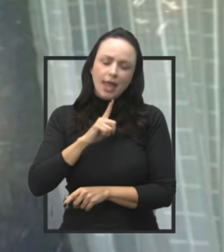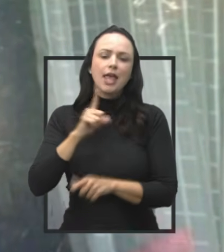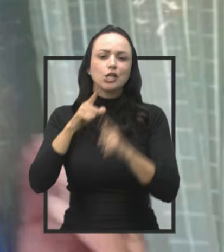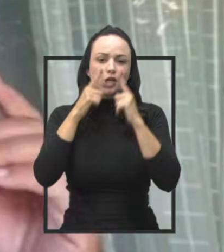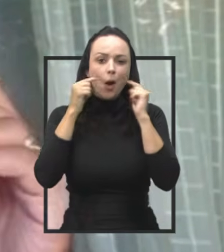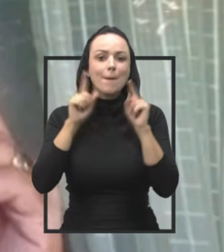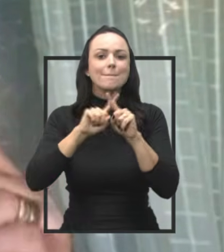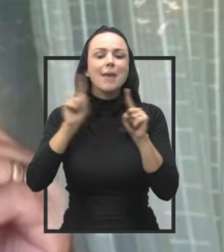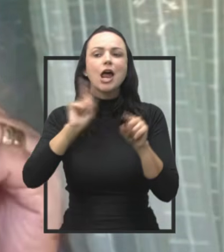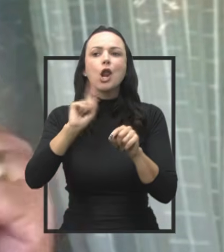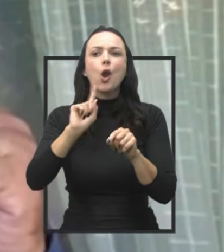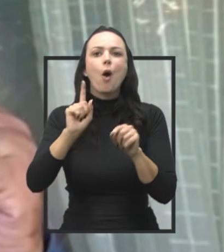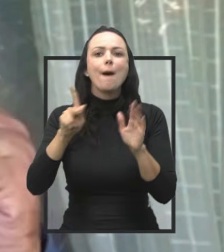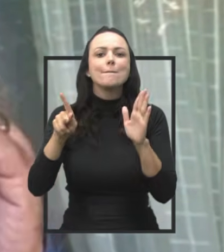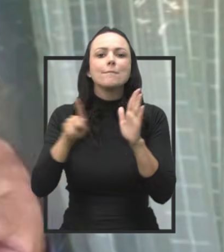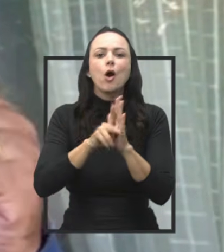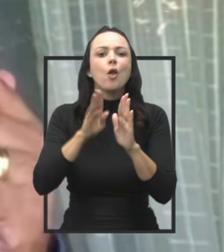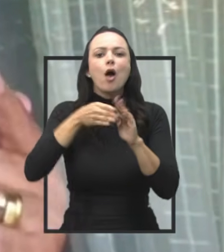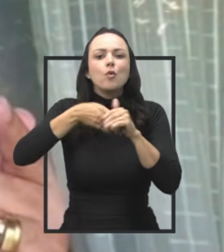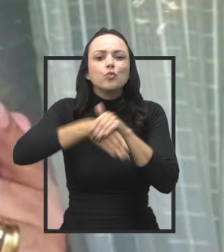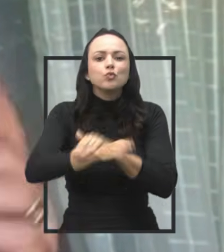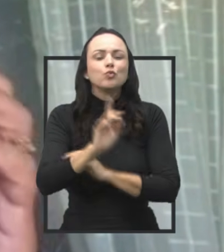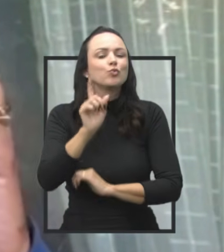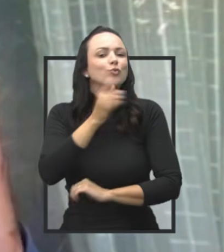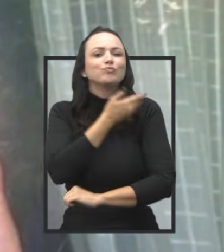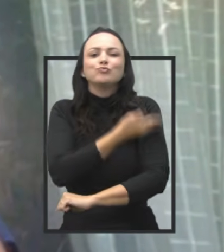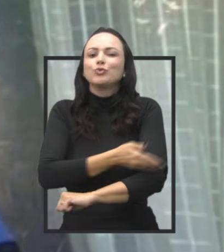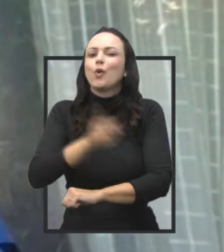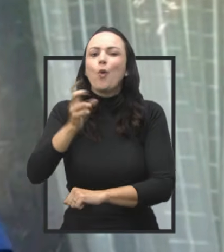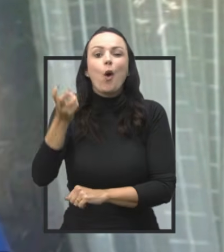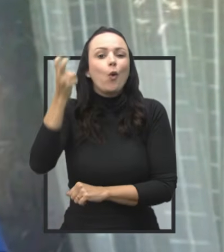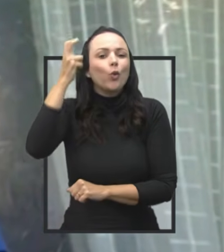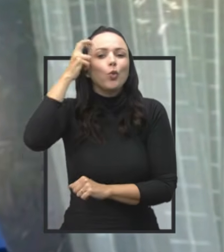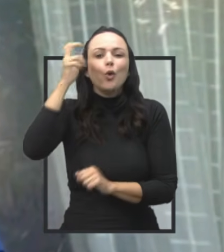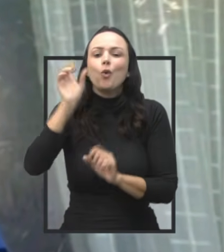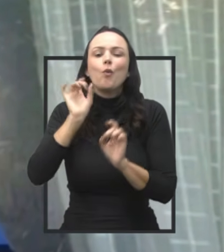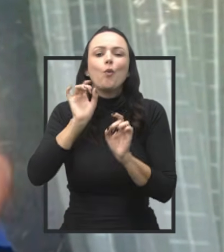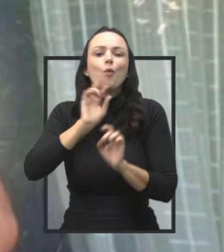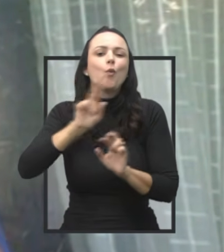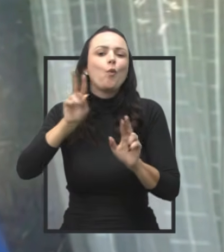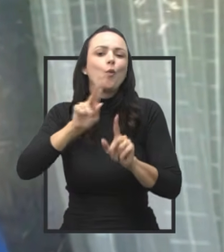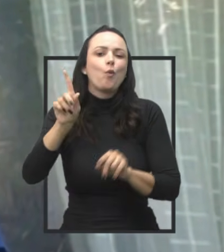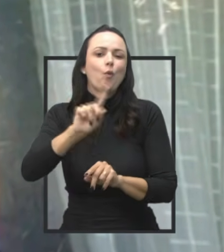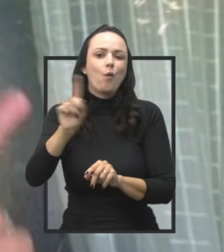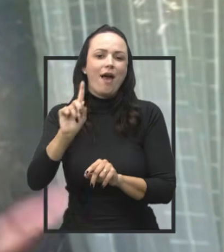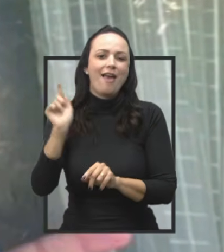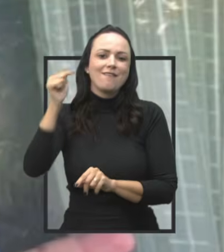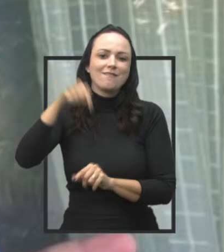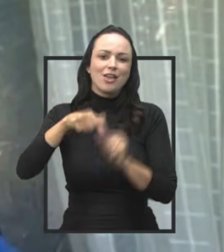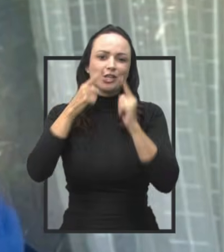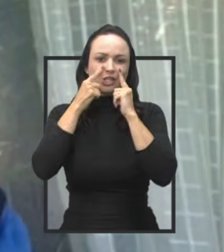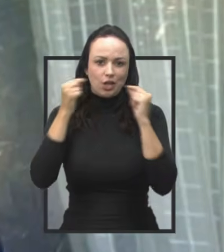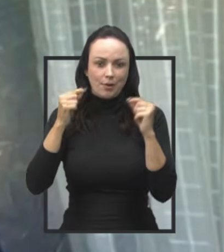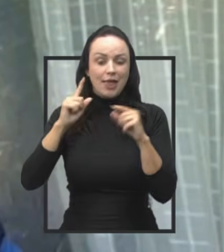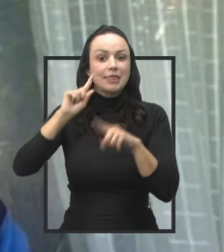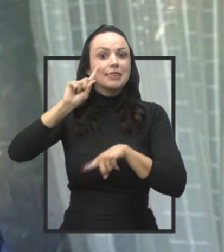ia para Jaú, mas não era hábito, não era cultural, não era habitual alguém vir para